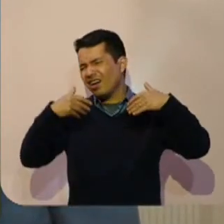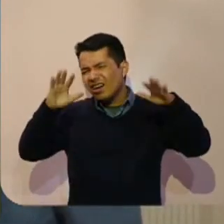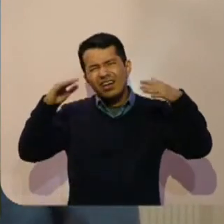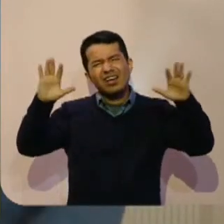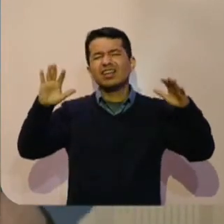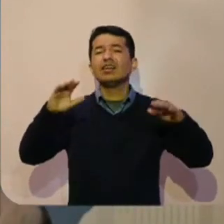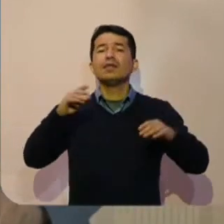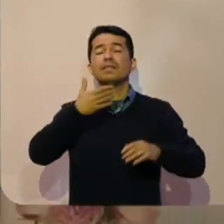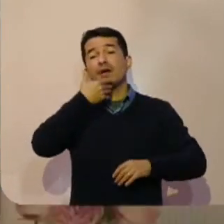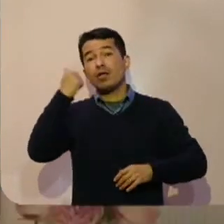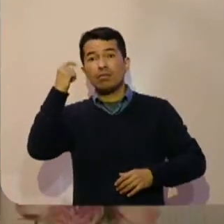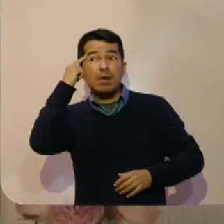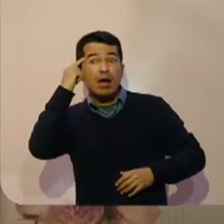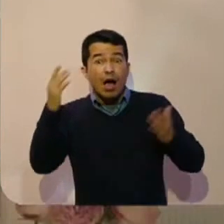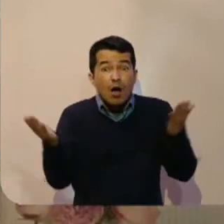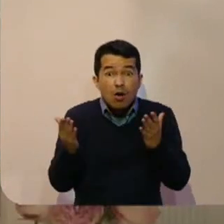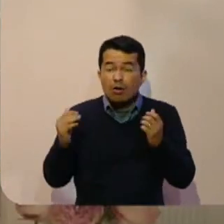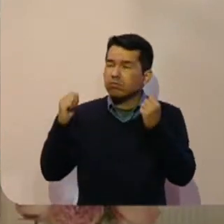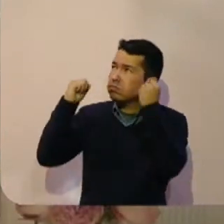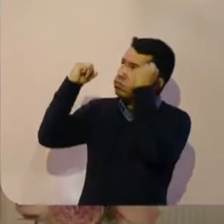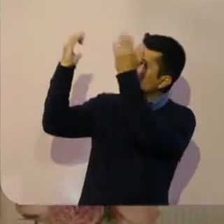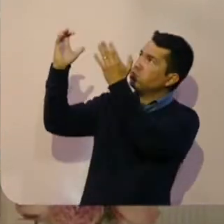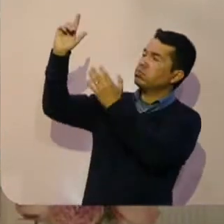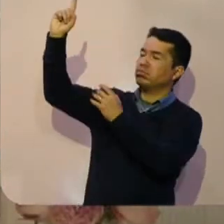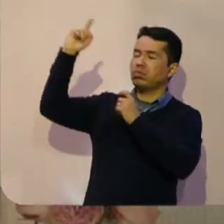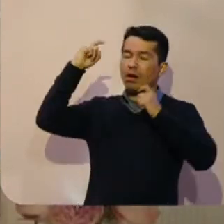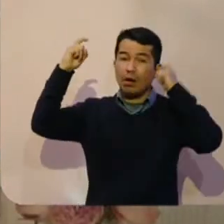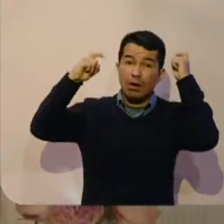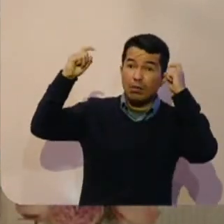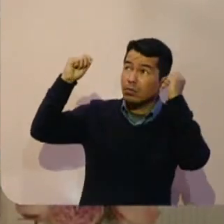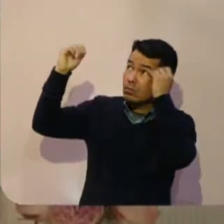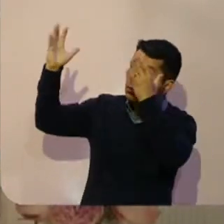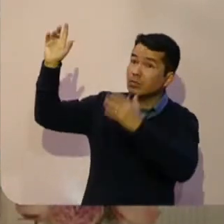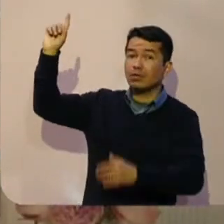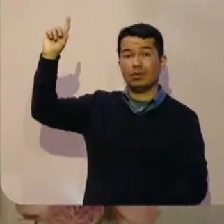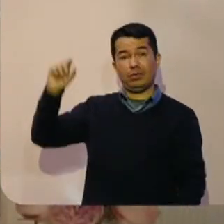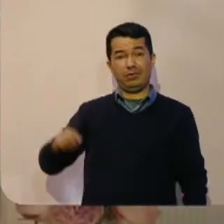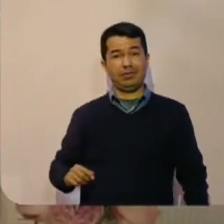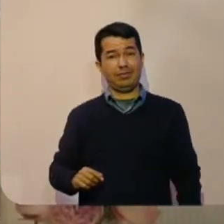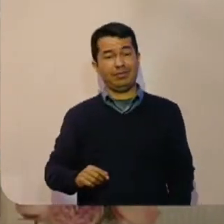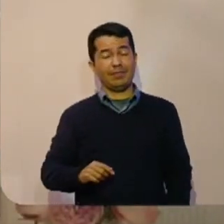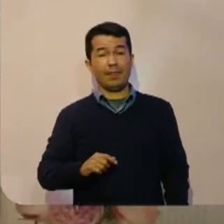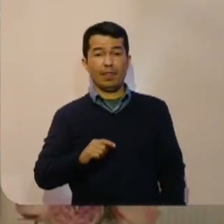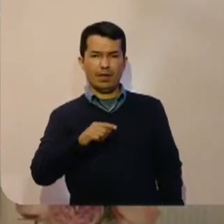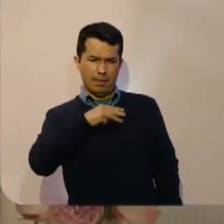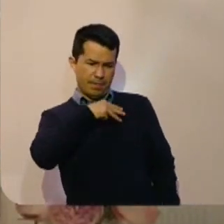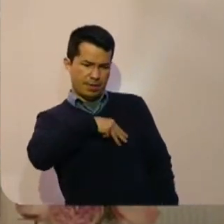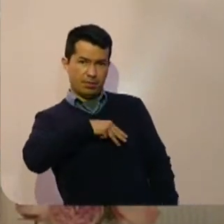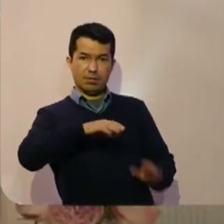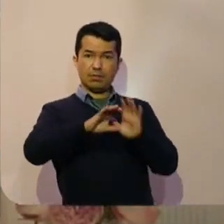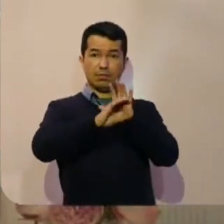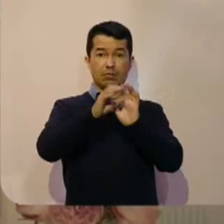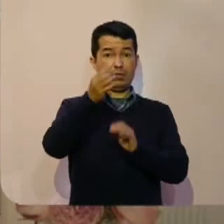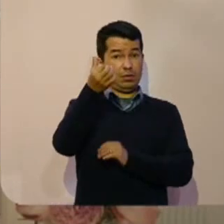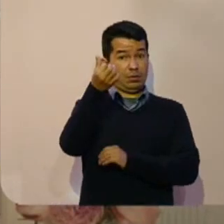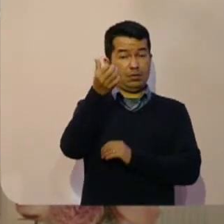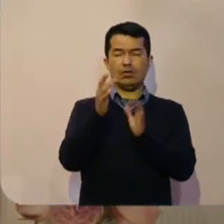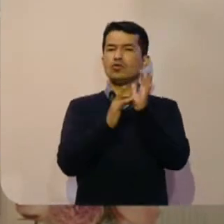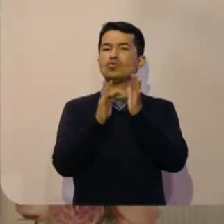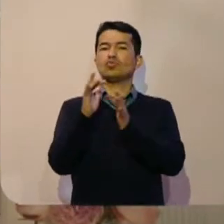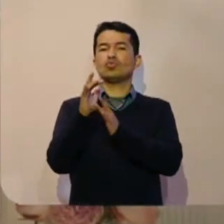próprias dificuldades. No capítulo 6 de Mateus, Jesus nos ensina a lidar com a ansiedade. E uma